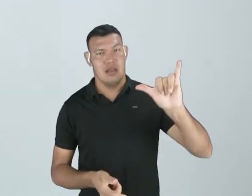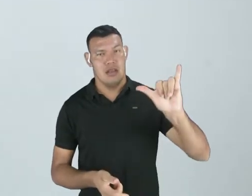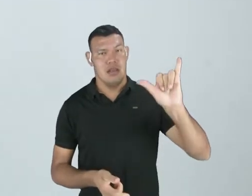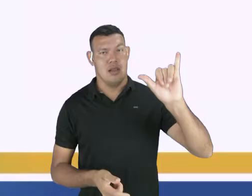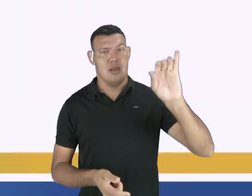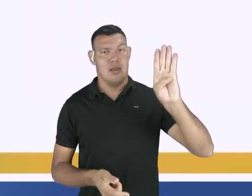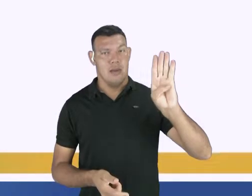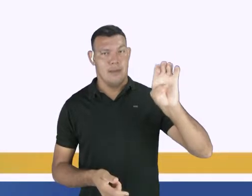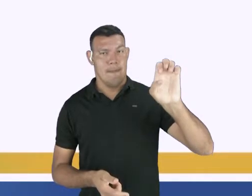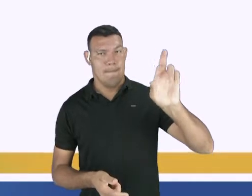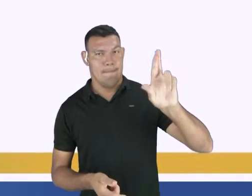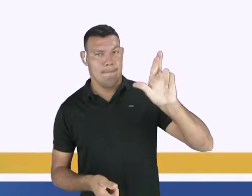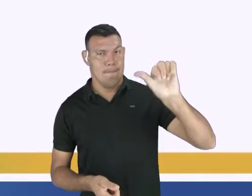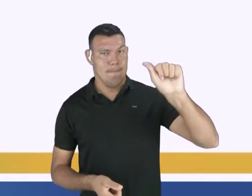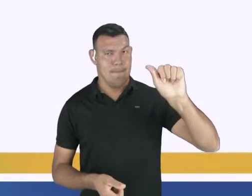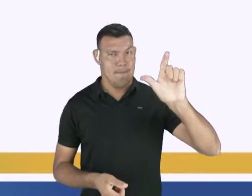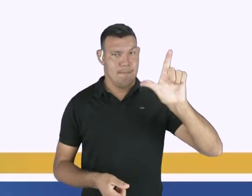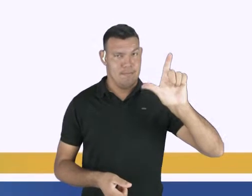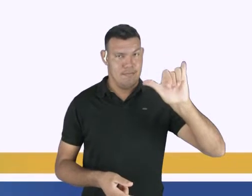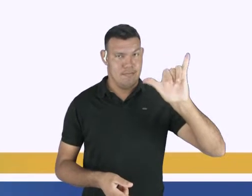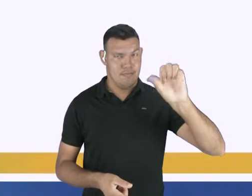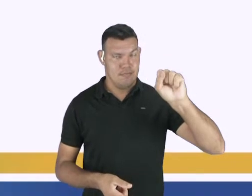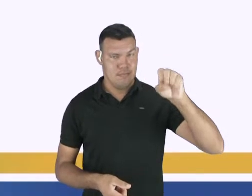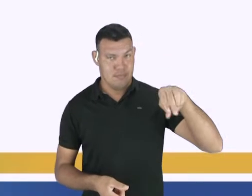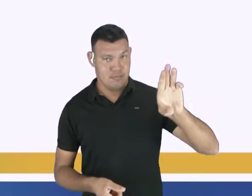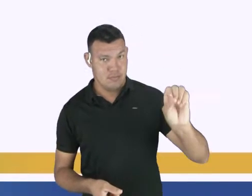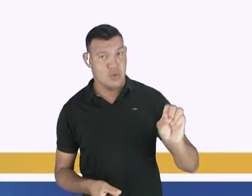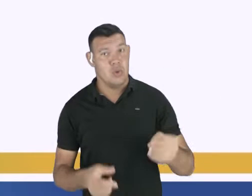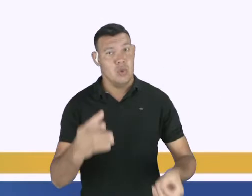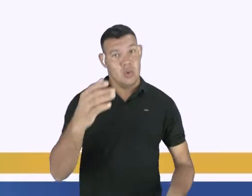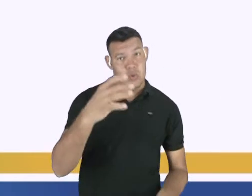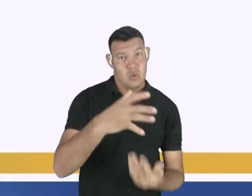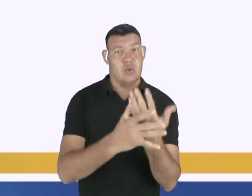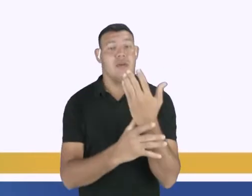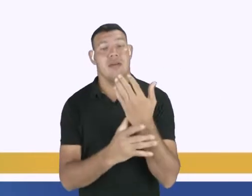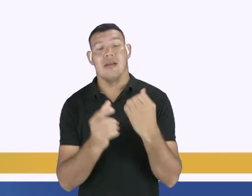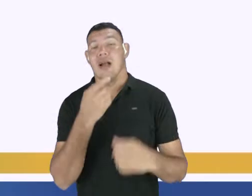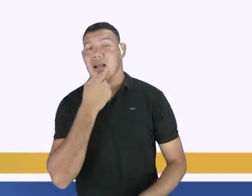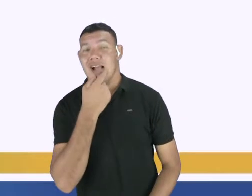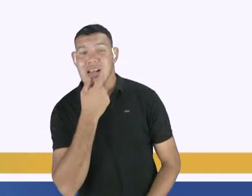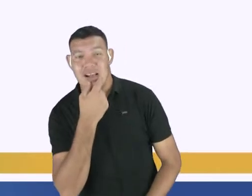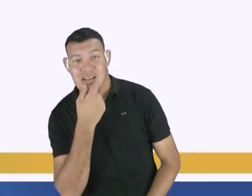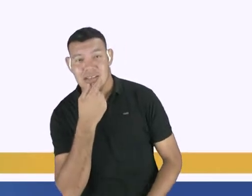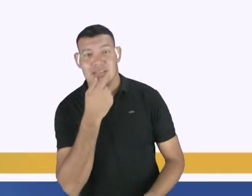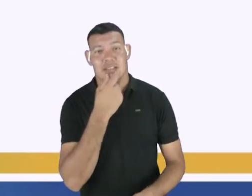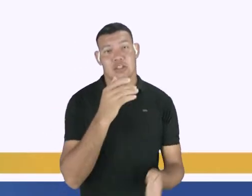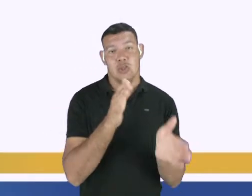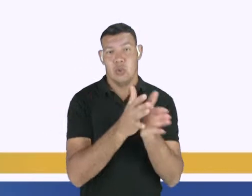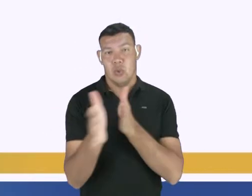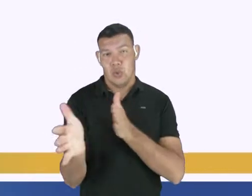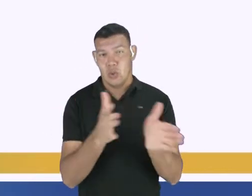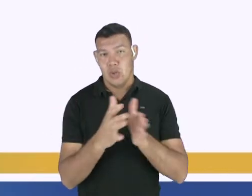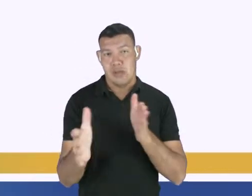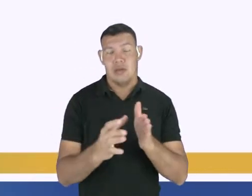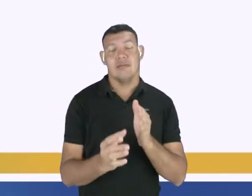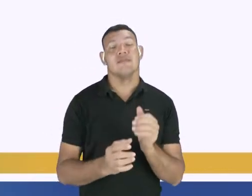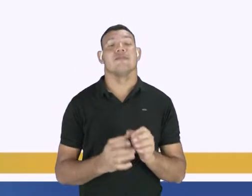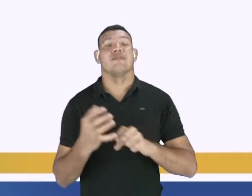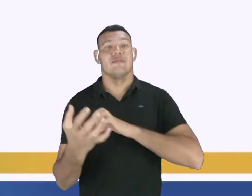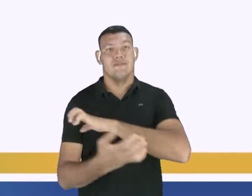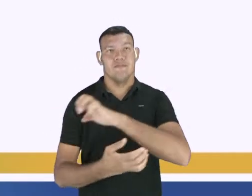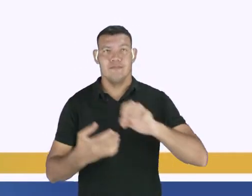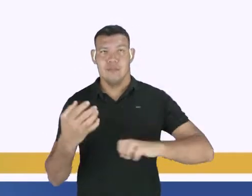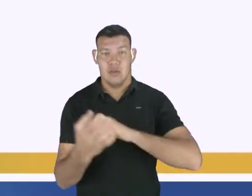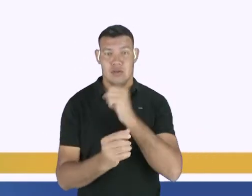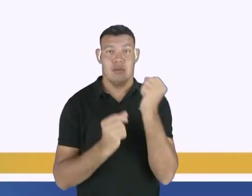vocês, observe. O liberalismo. Nascido na Inglaterra durante a Revolução Industrial, tendo sido fundado pelo economista